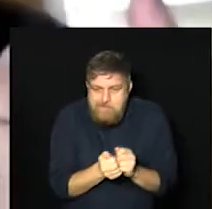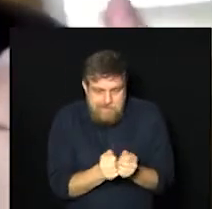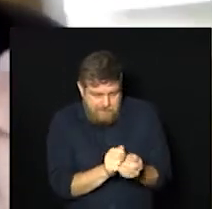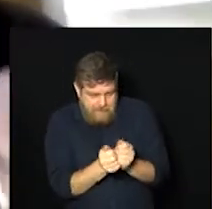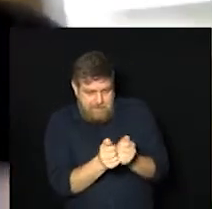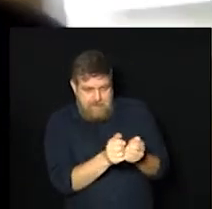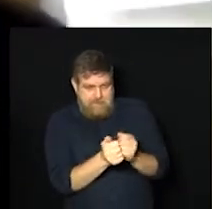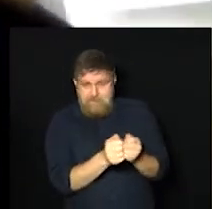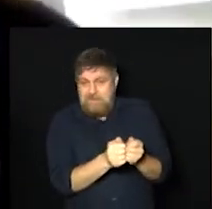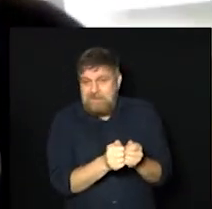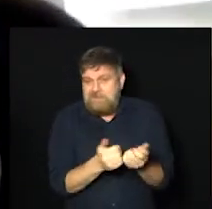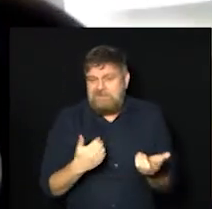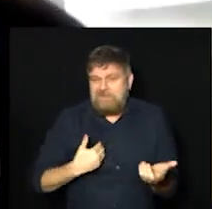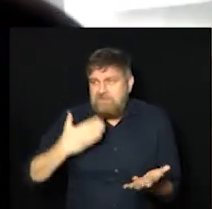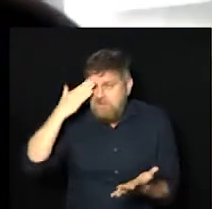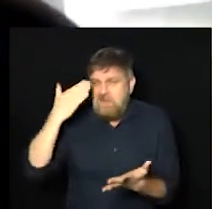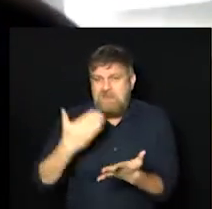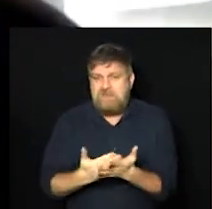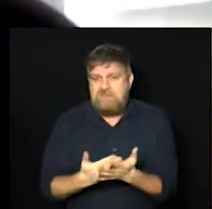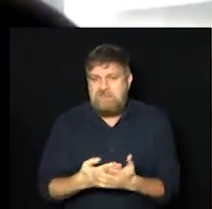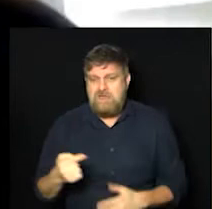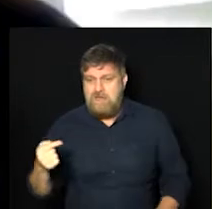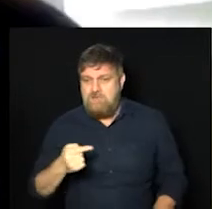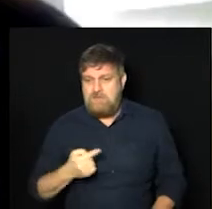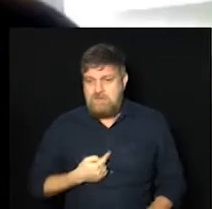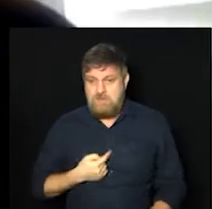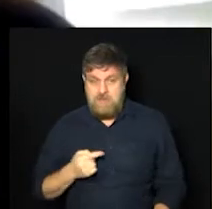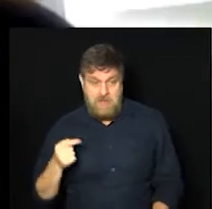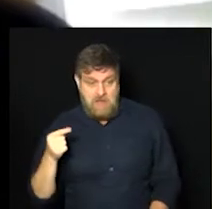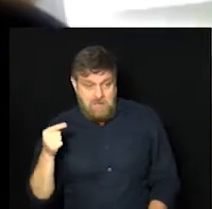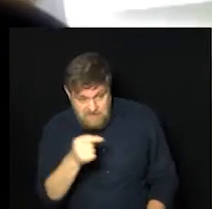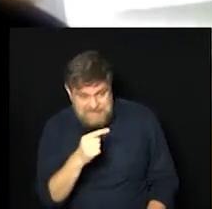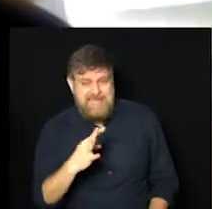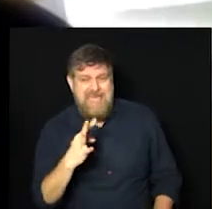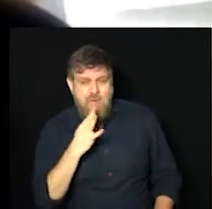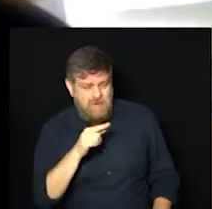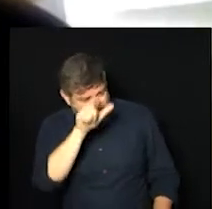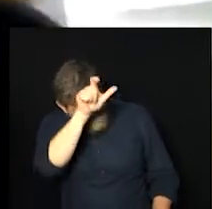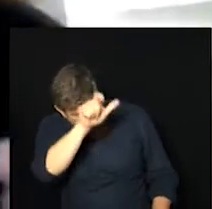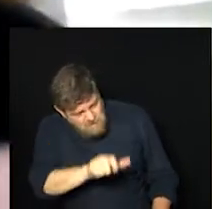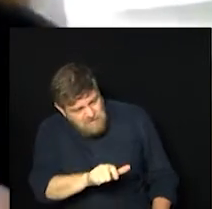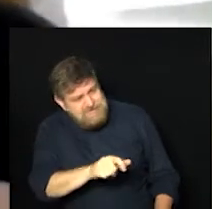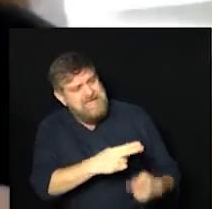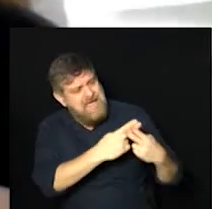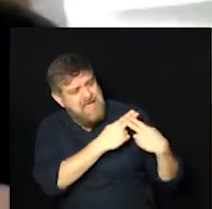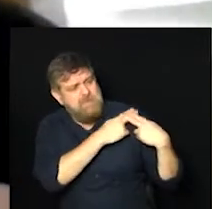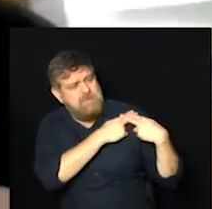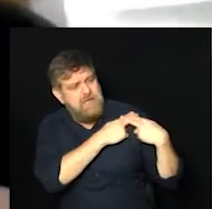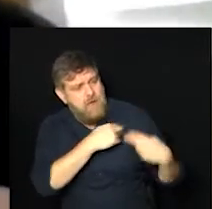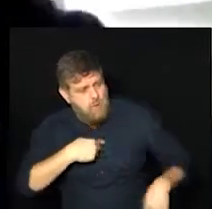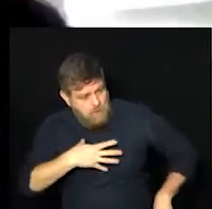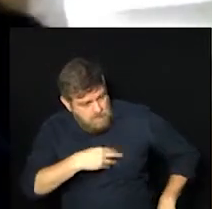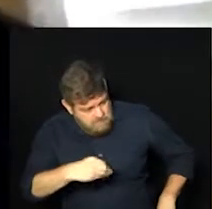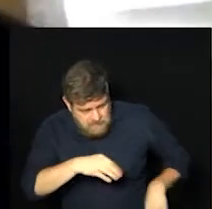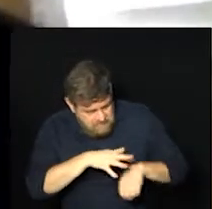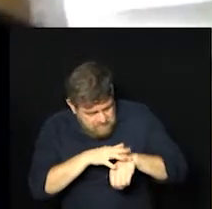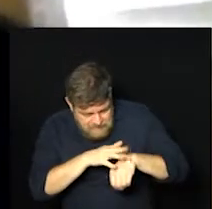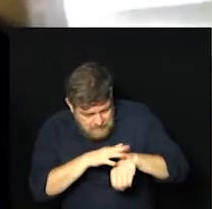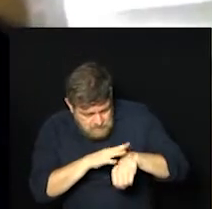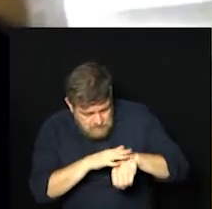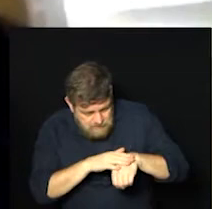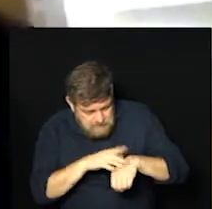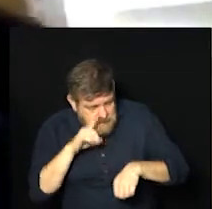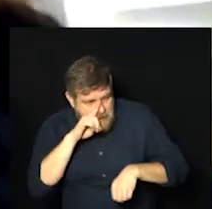posso acreditar que debaixo do olhar de vocês, que eu conheço a sua responsabilidade, o meu filho vai agravar o risco